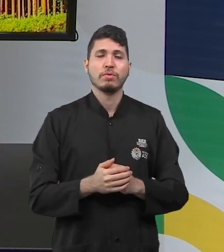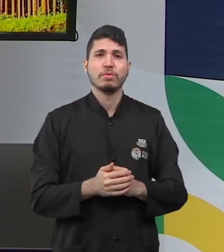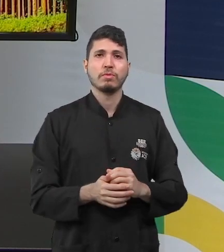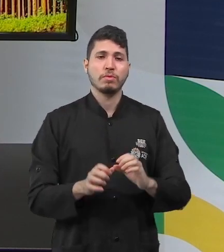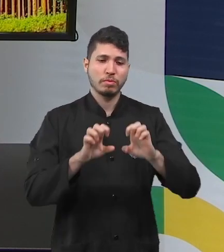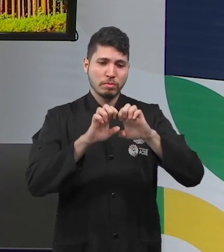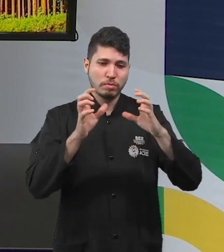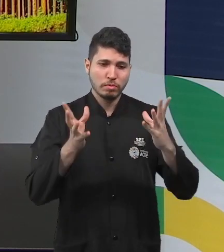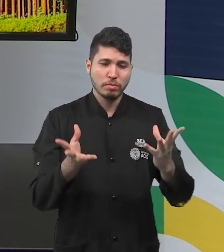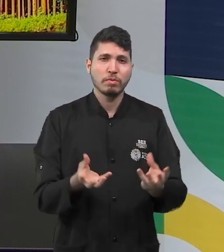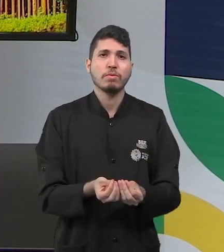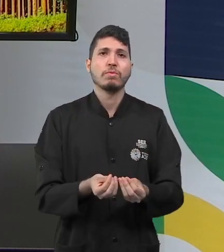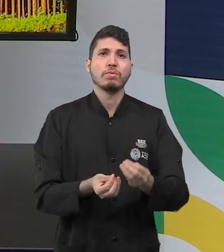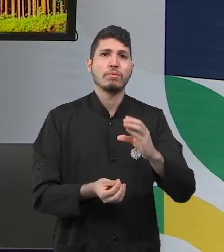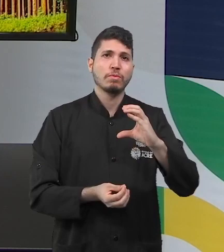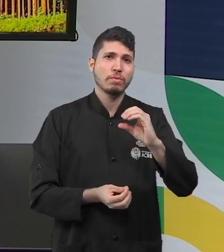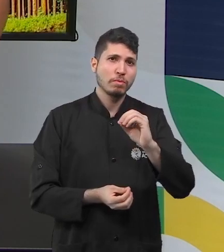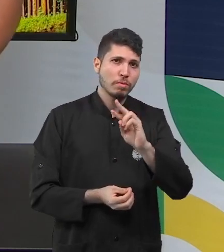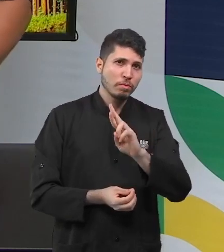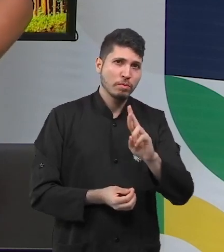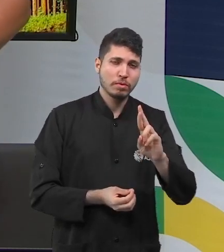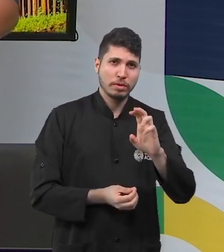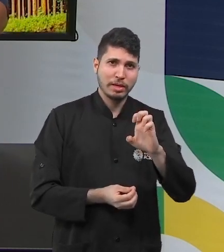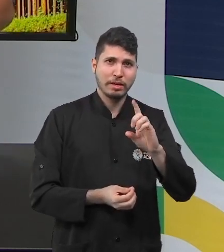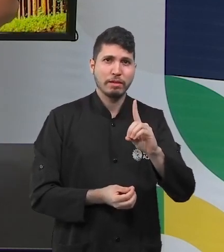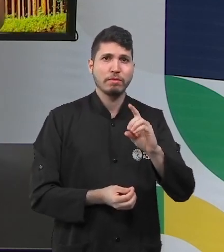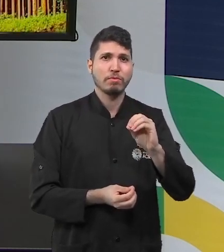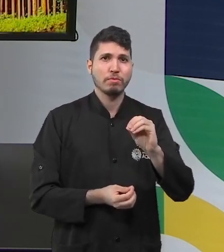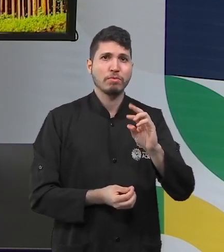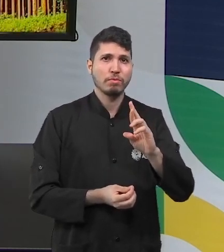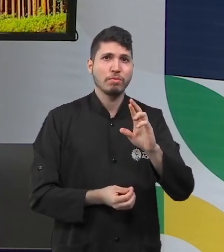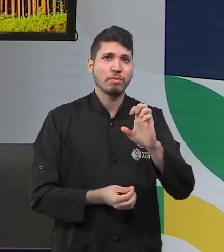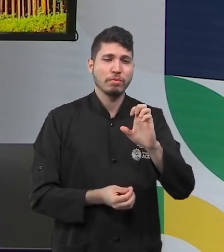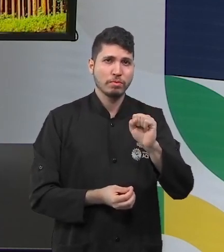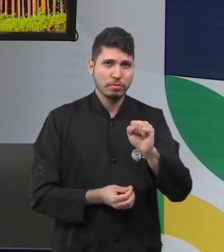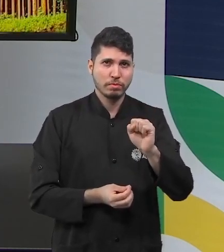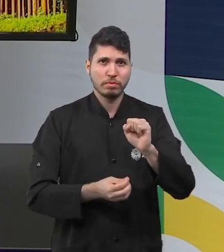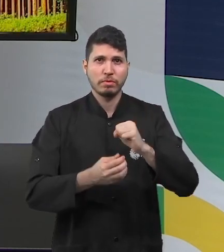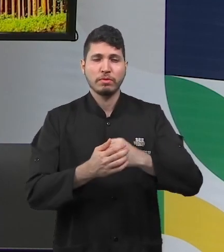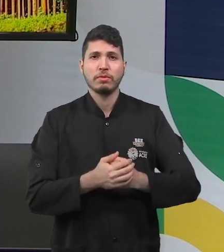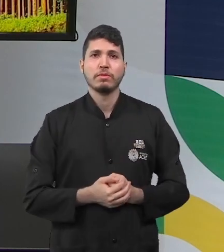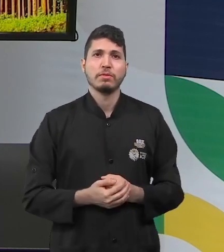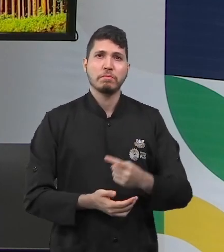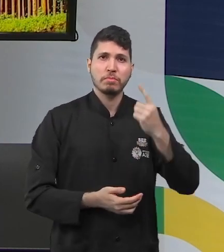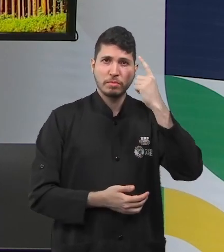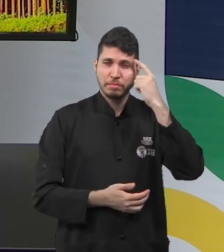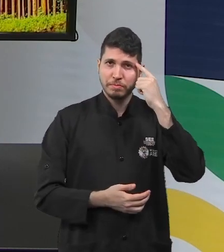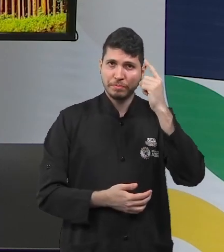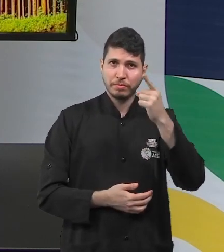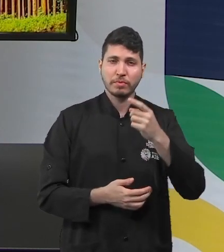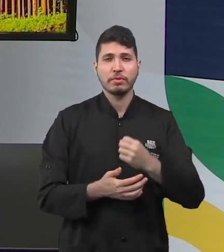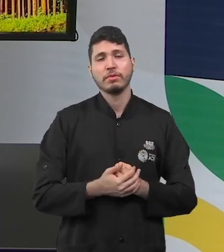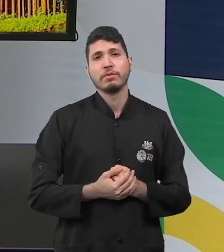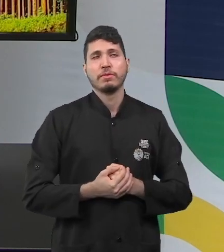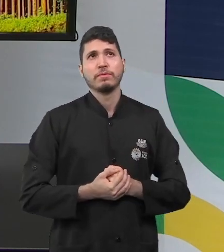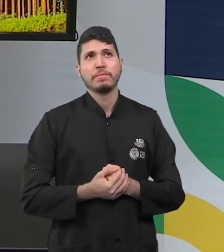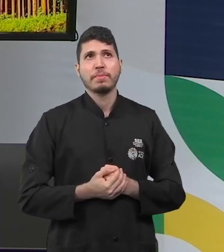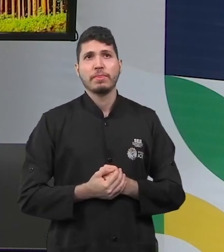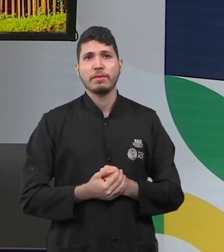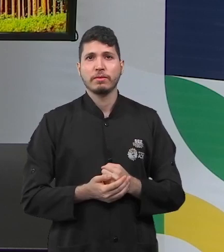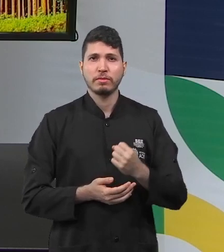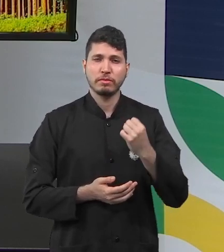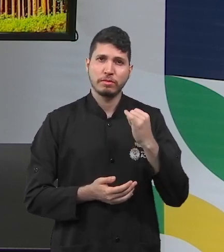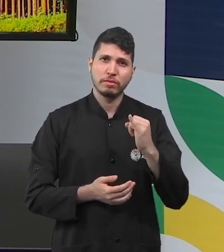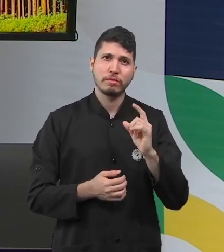está intimamente ligado a isso. Agora imagine, se uma área ela é disponível para fazer o